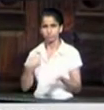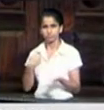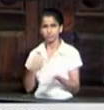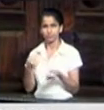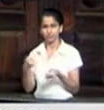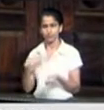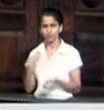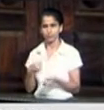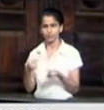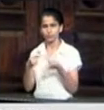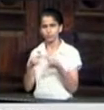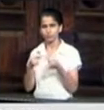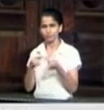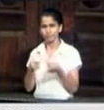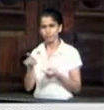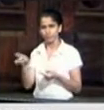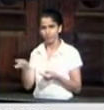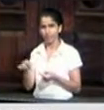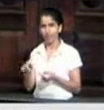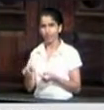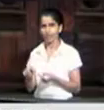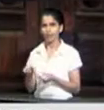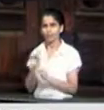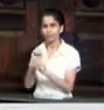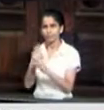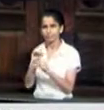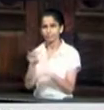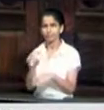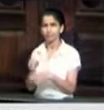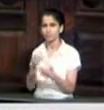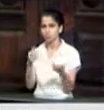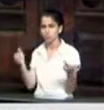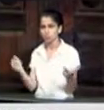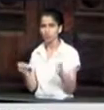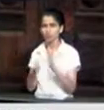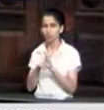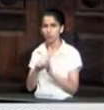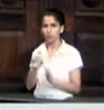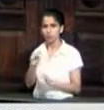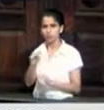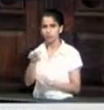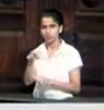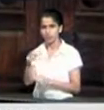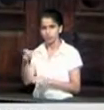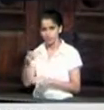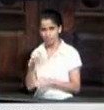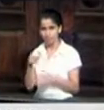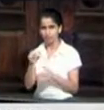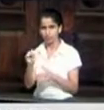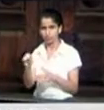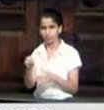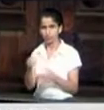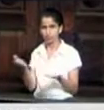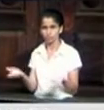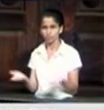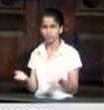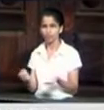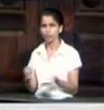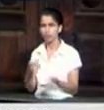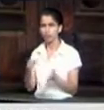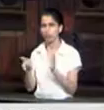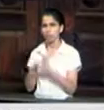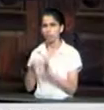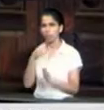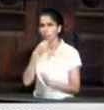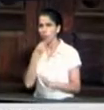certa para se erotizar uma criança? Eu não estou falando nem de dizer da